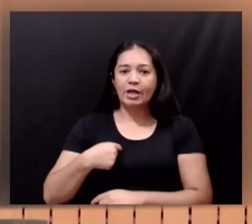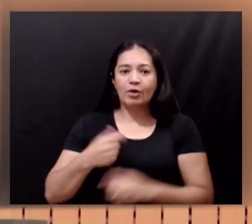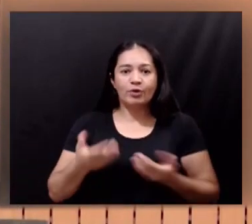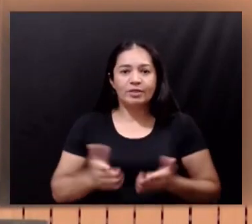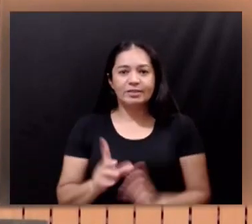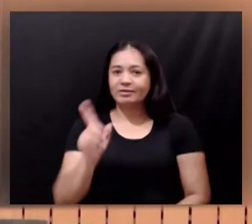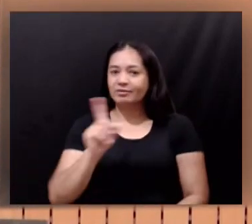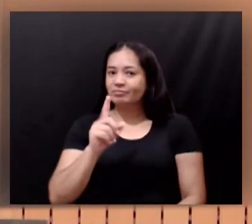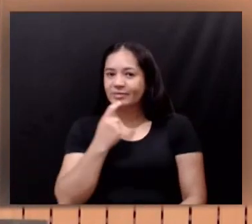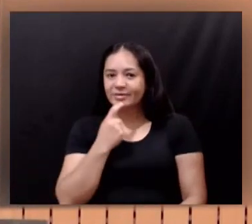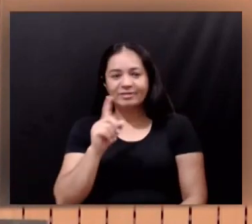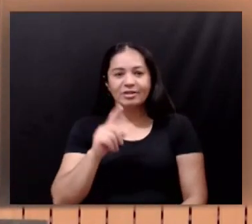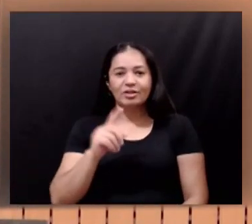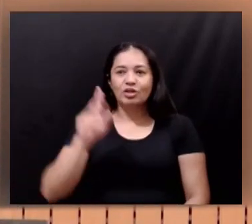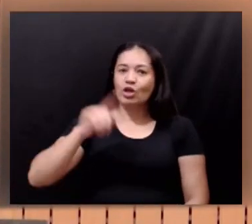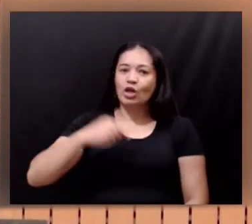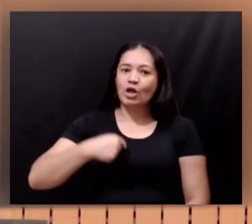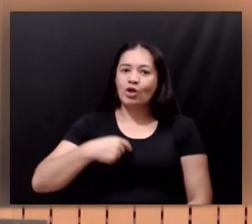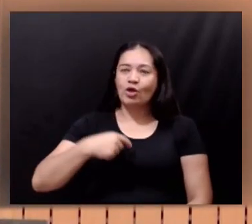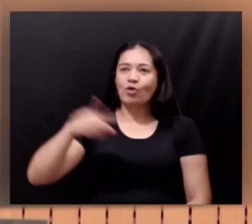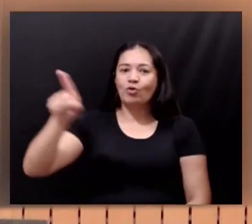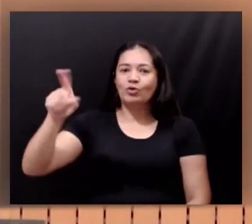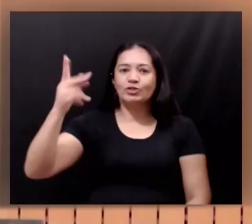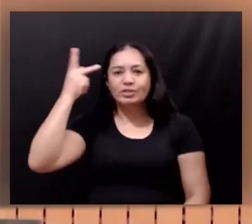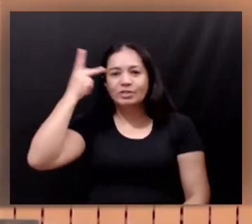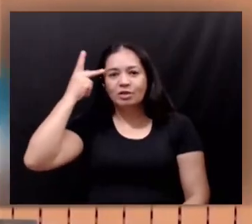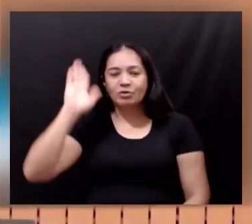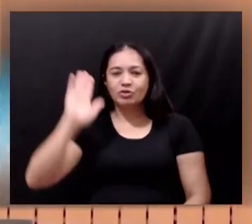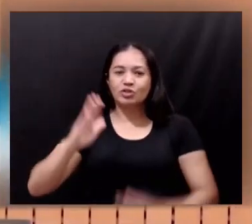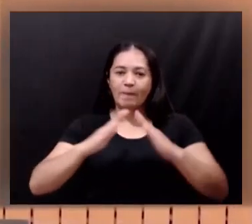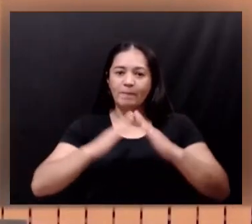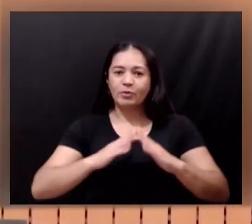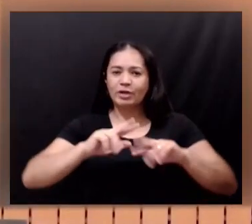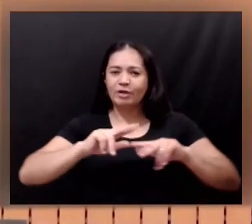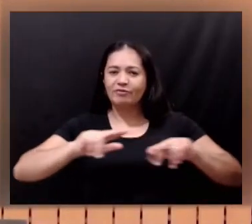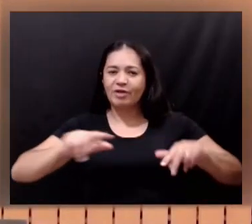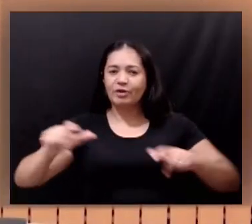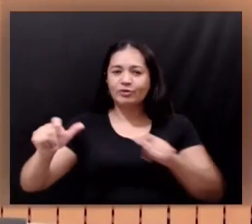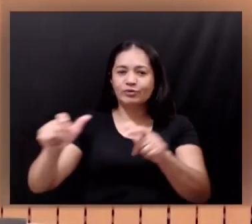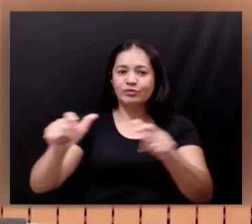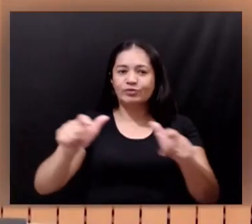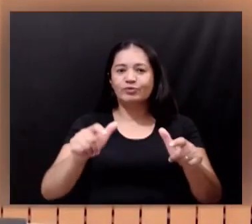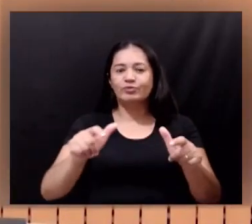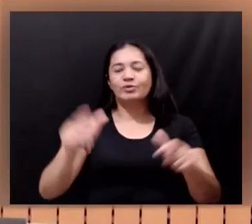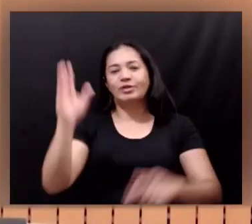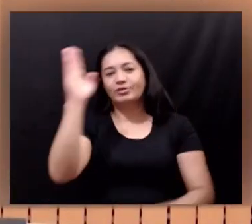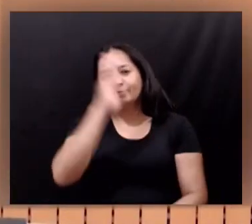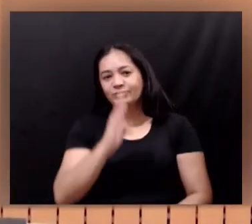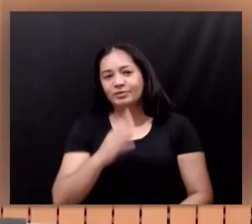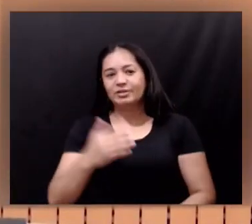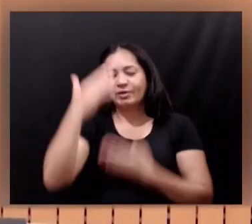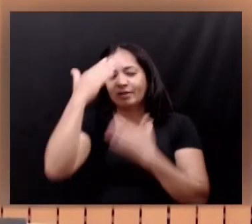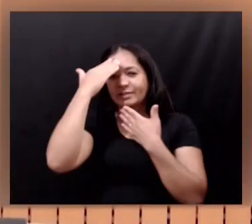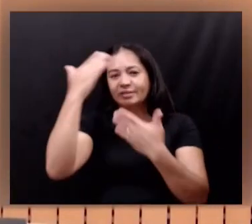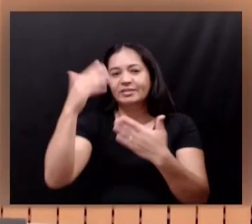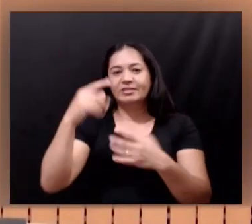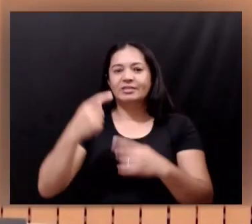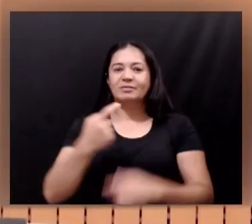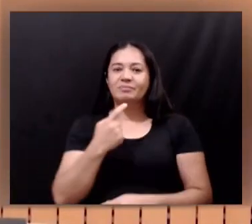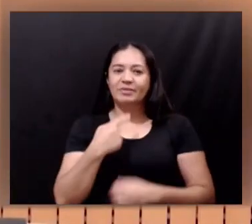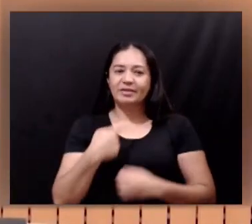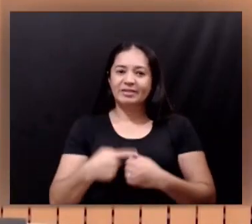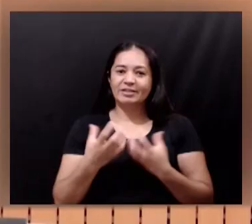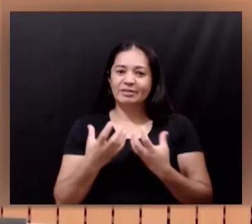morei em vários lugares do Brasil, então também é um agradecimento a essa cidade que me acolheu. Talvez meu mérito um pouco seja